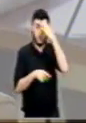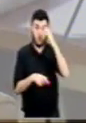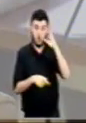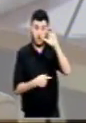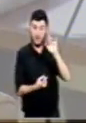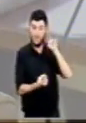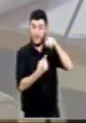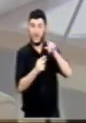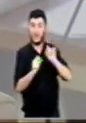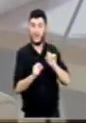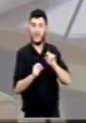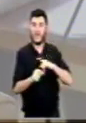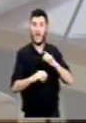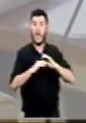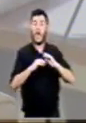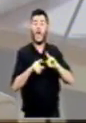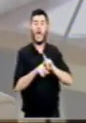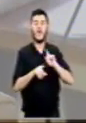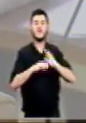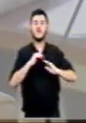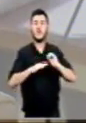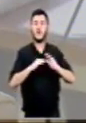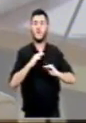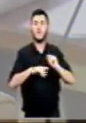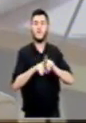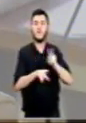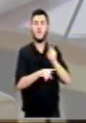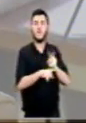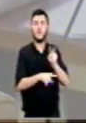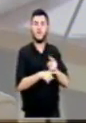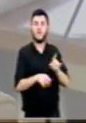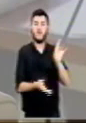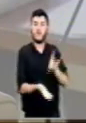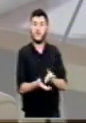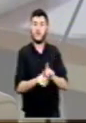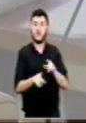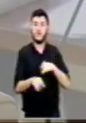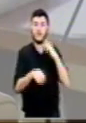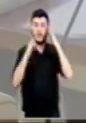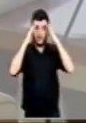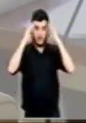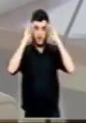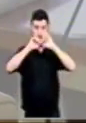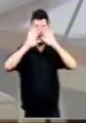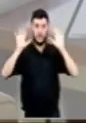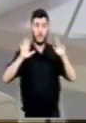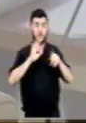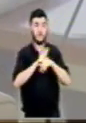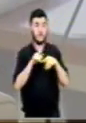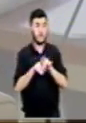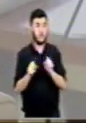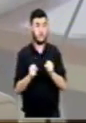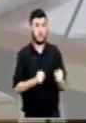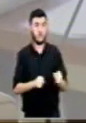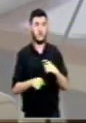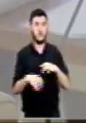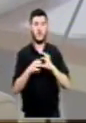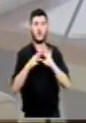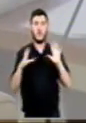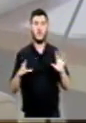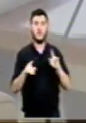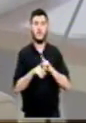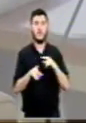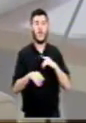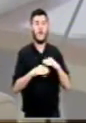de proteção à autoridade solicitante, e concluiu-se ainda que a autoridade se encontra livre de ameaças,